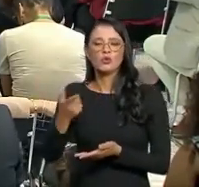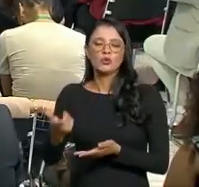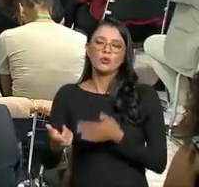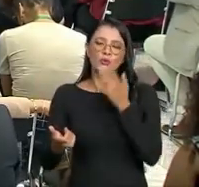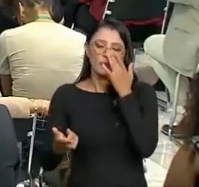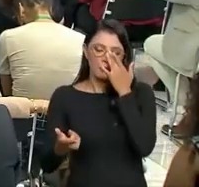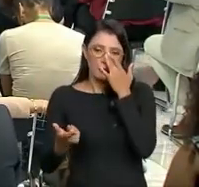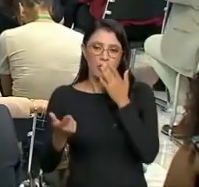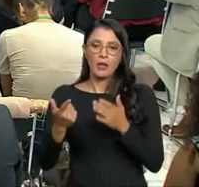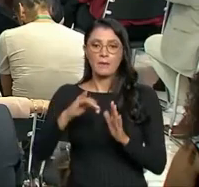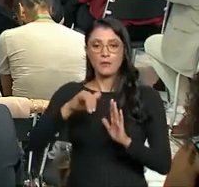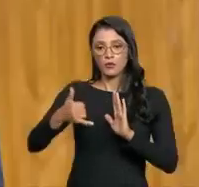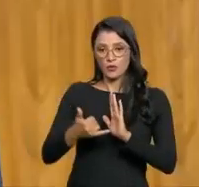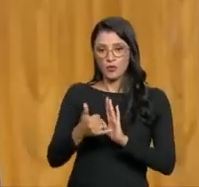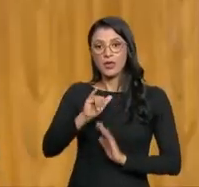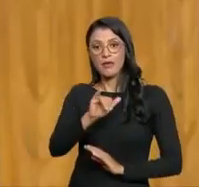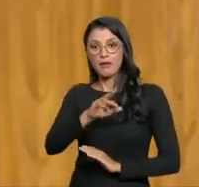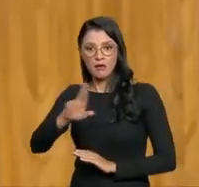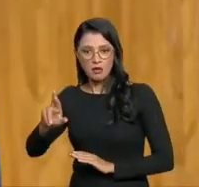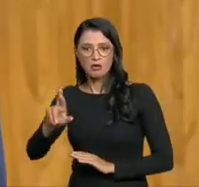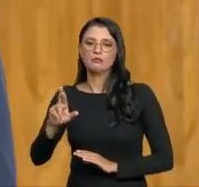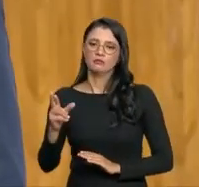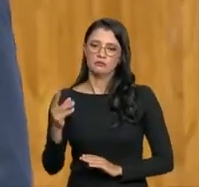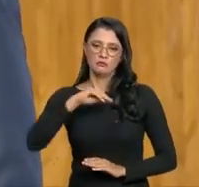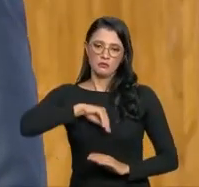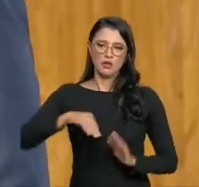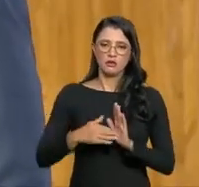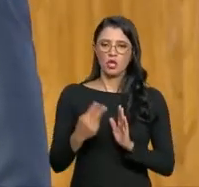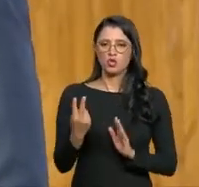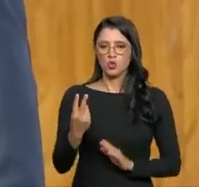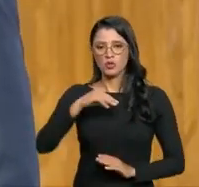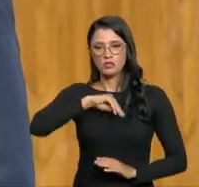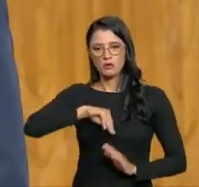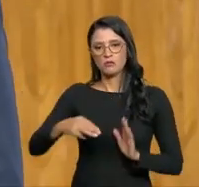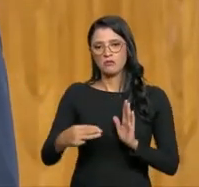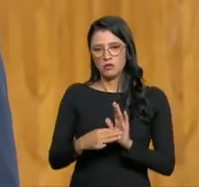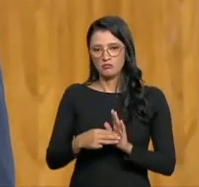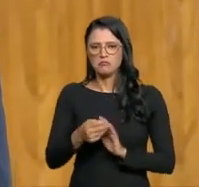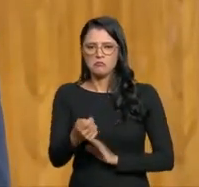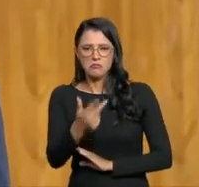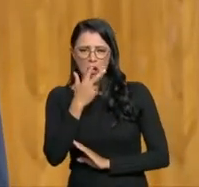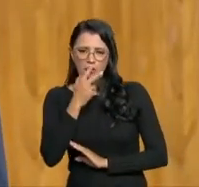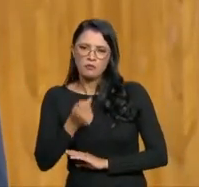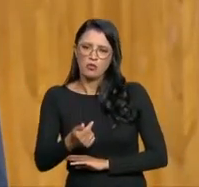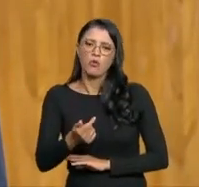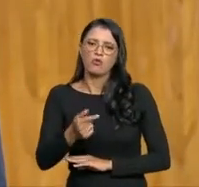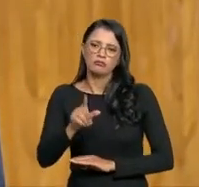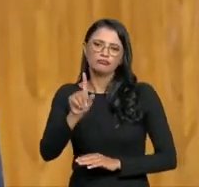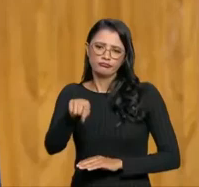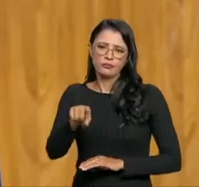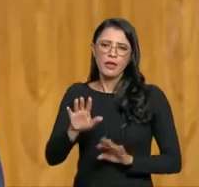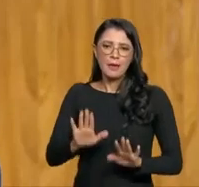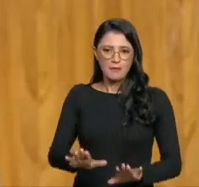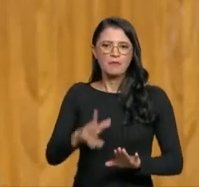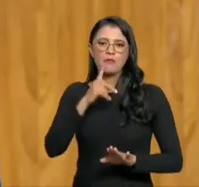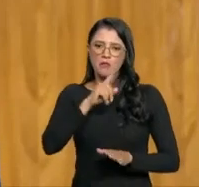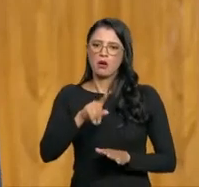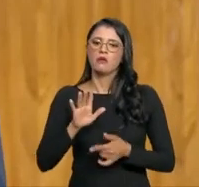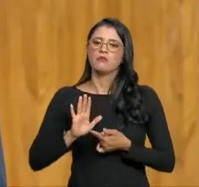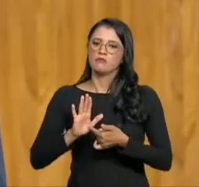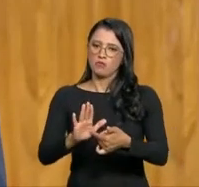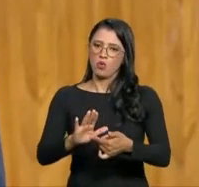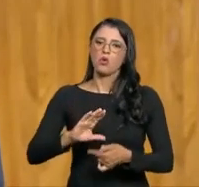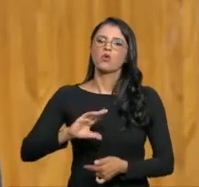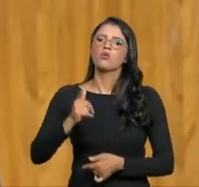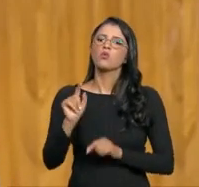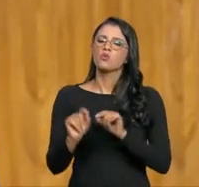até 2 salários mínimos. Pode parecer pouco e de fato é o que foi feito hoje aqui, mas não deixa de ser uma sinalização